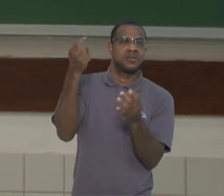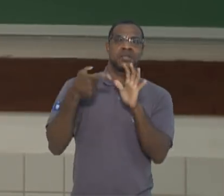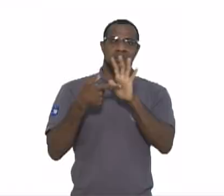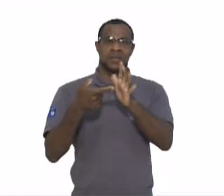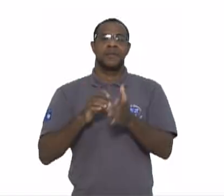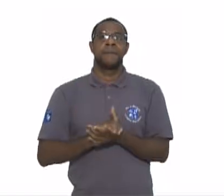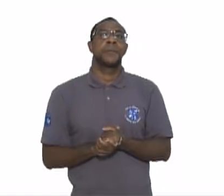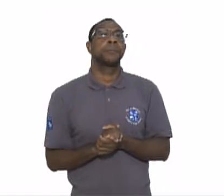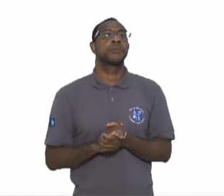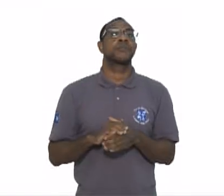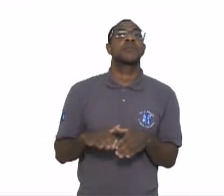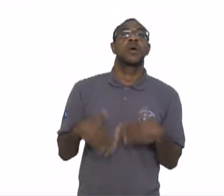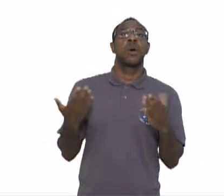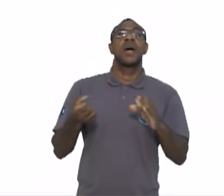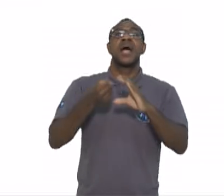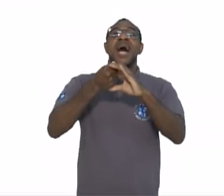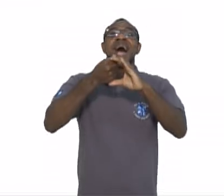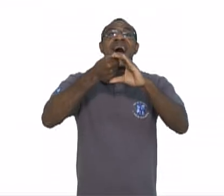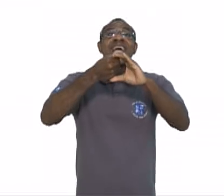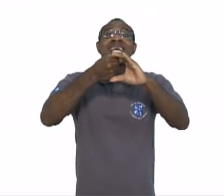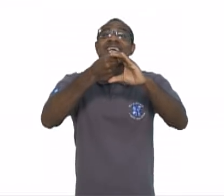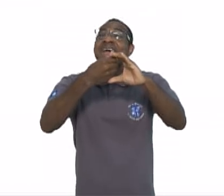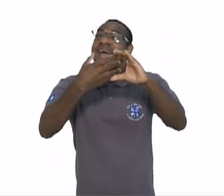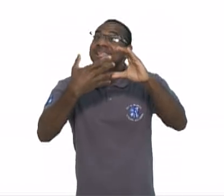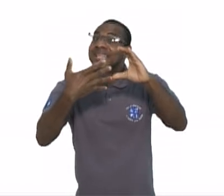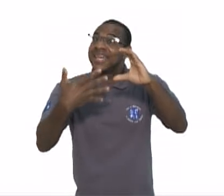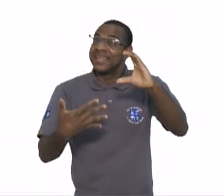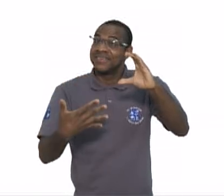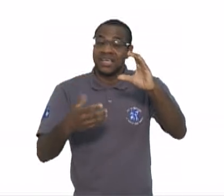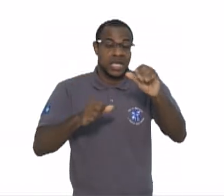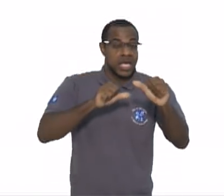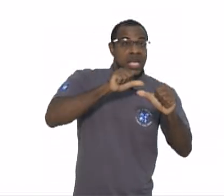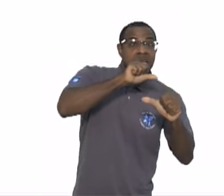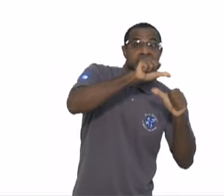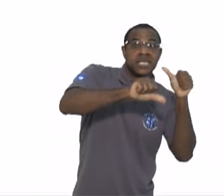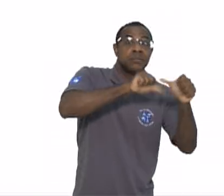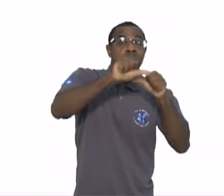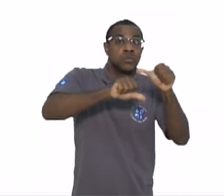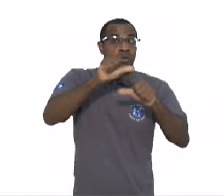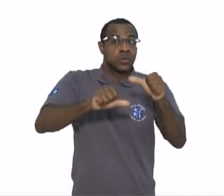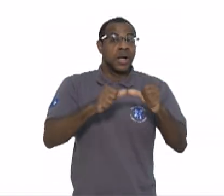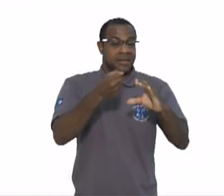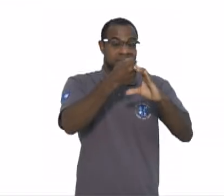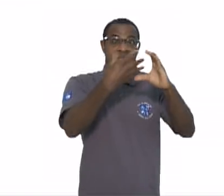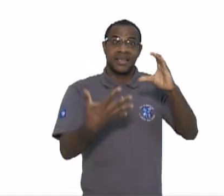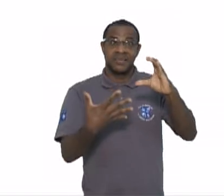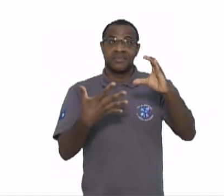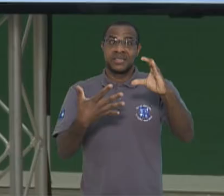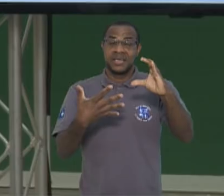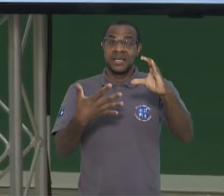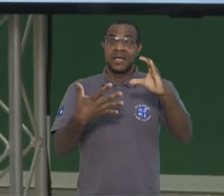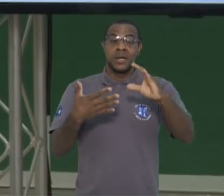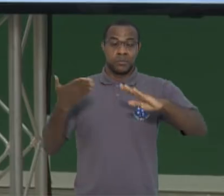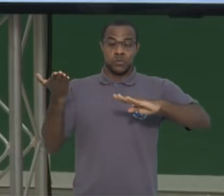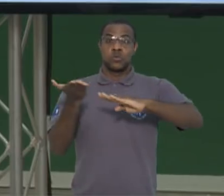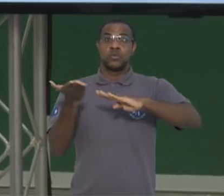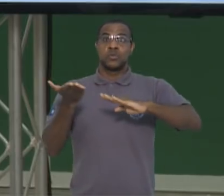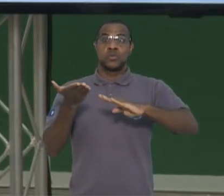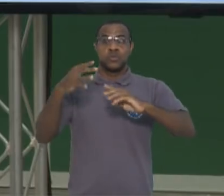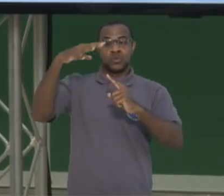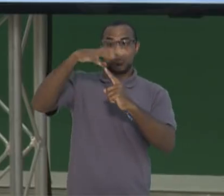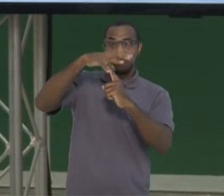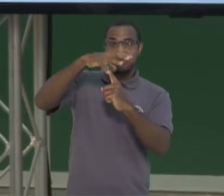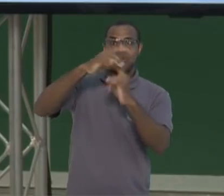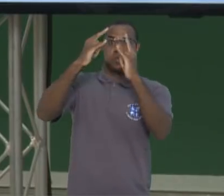Quais as características, né, se alteraram da origem do circo para o circo contemporâneo? Opção aqui azul. Deixaram